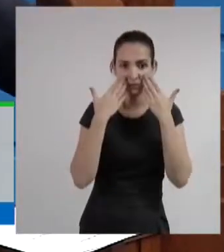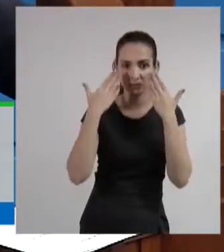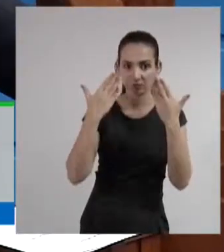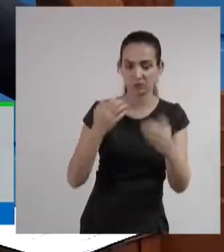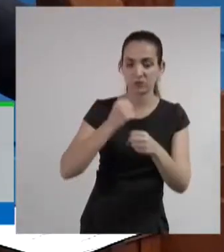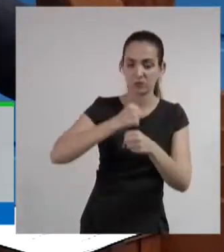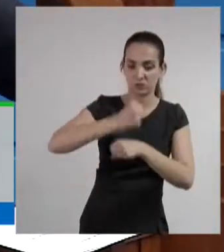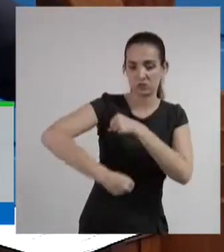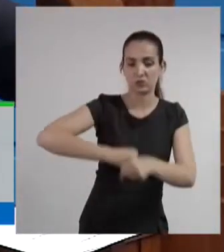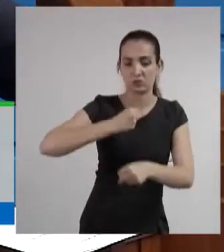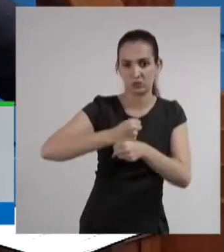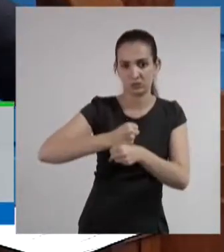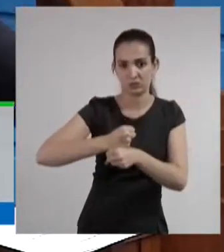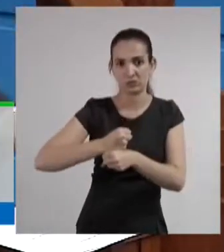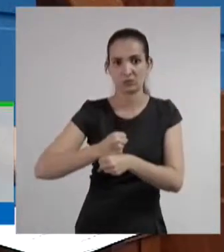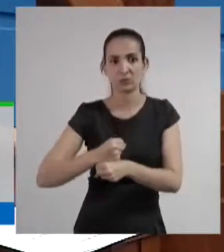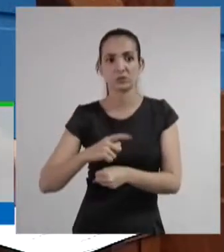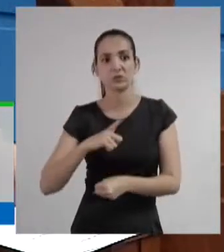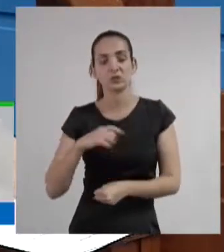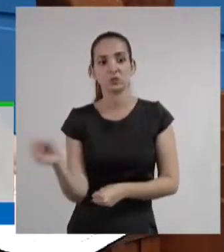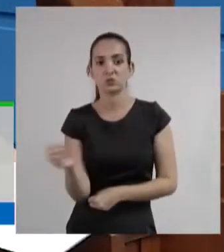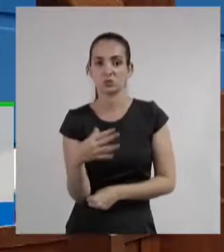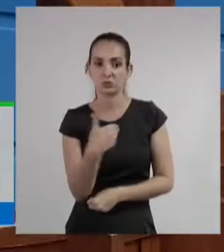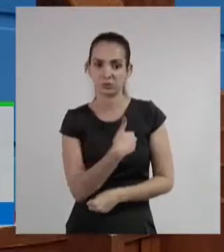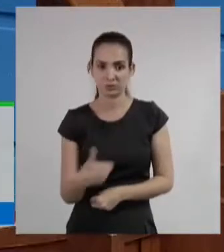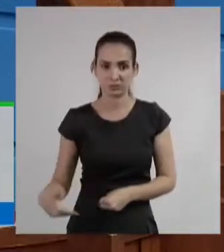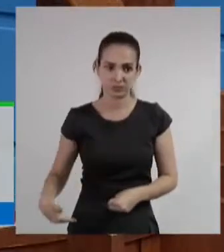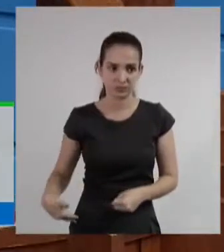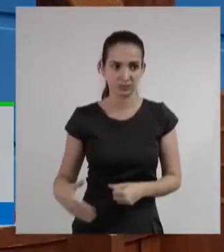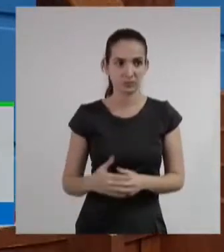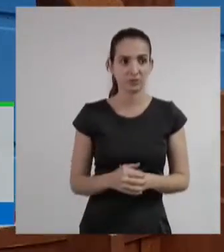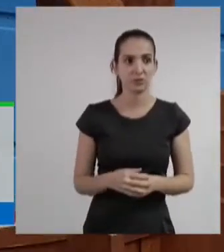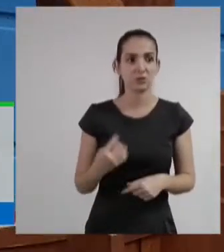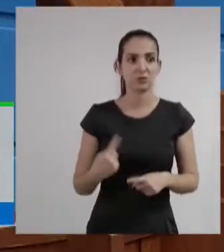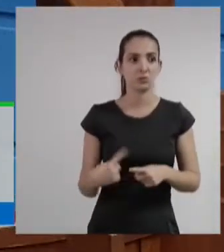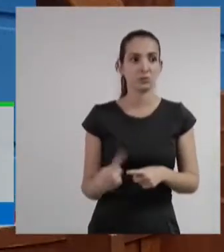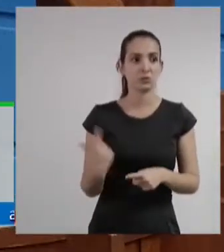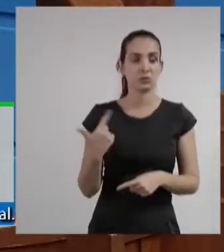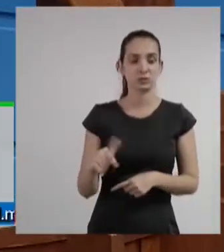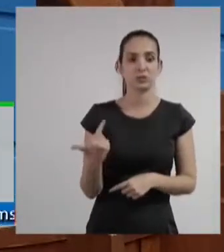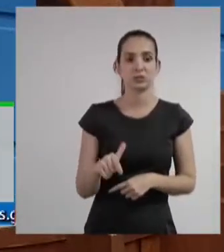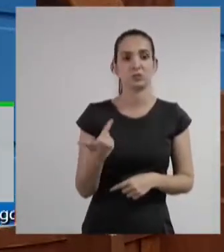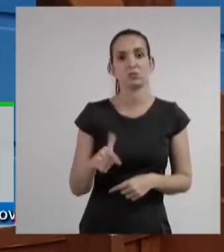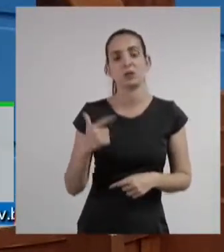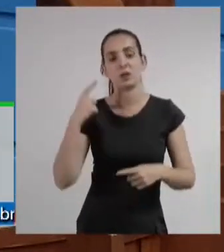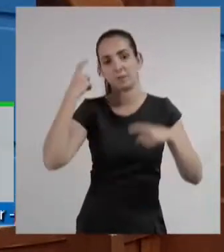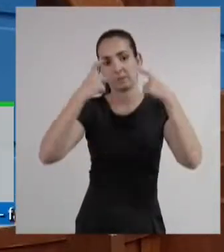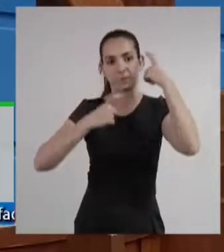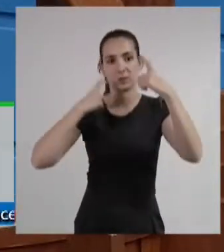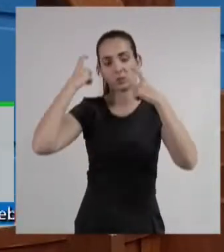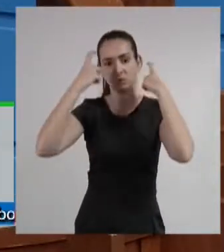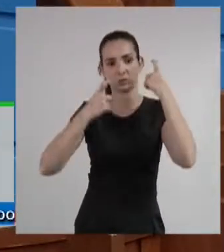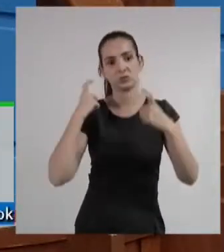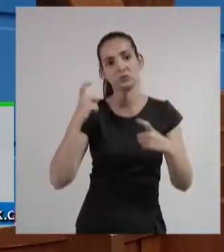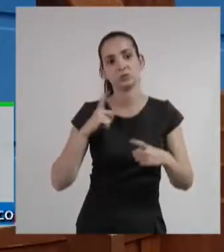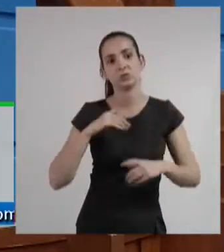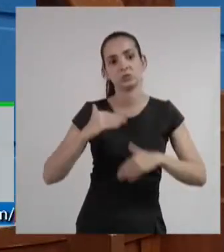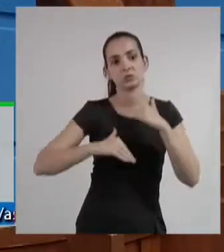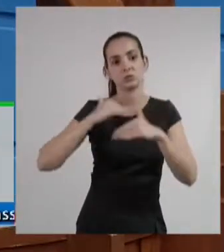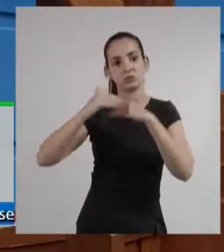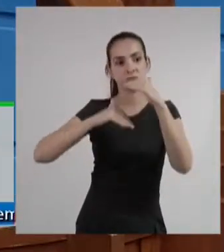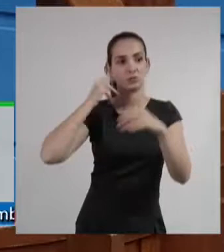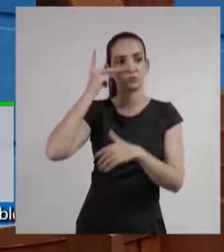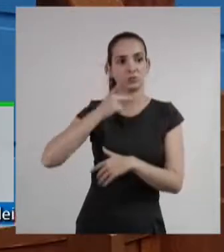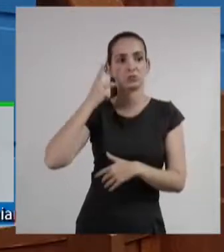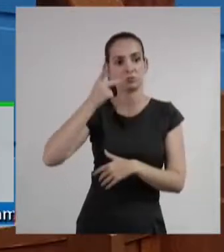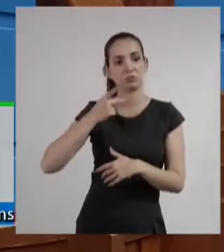no próximo ano com a posse do novo governo, que não tem nenhuma preocupação em desenvolver políticas